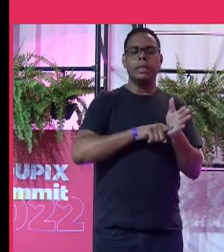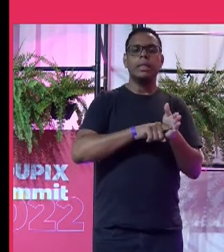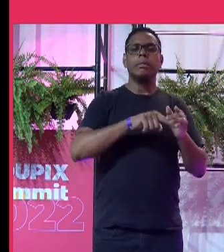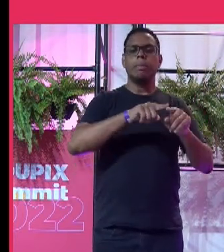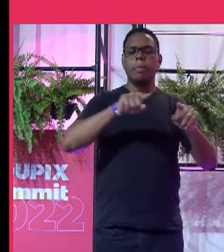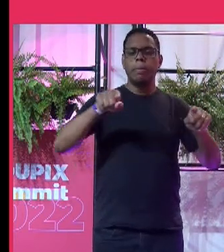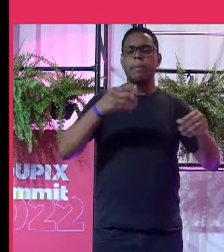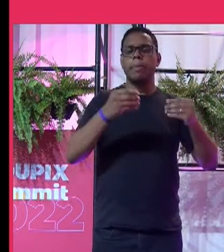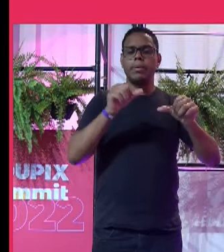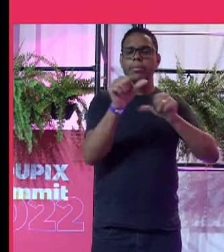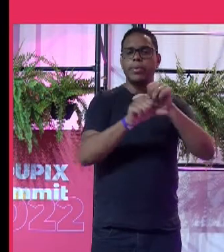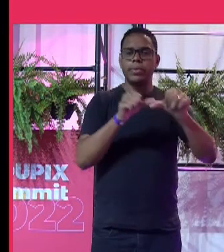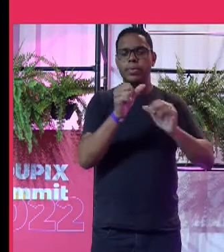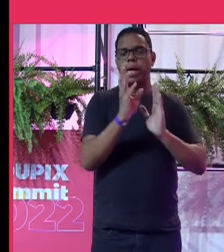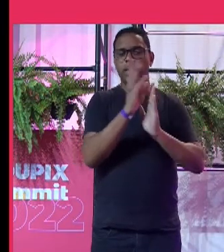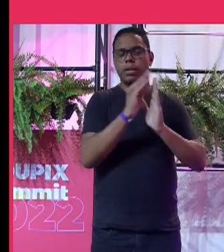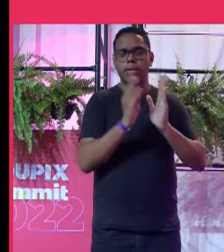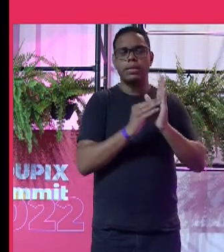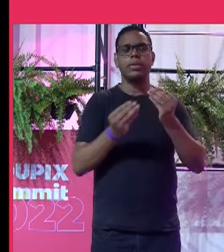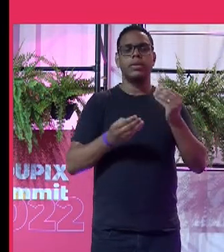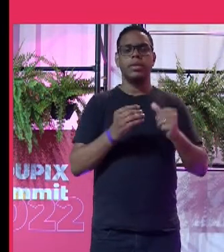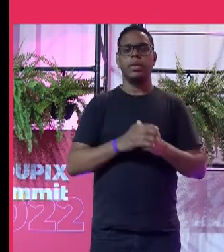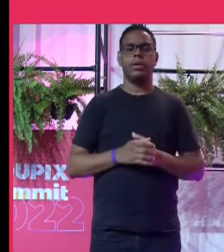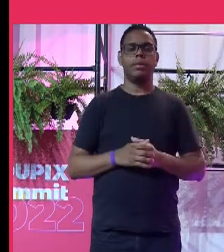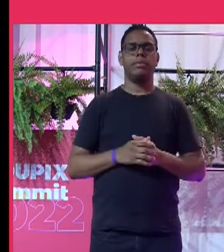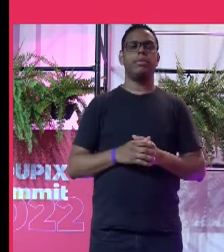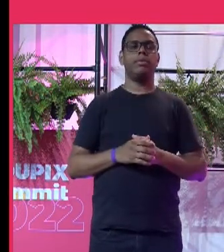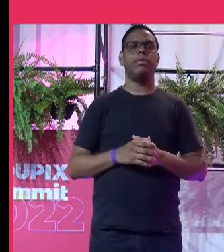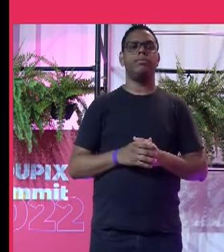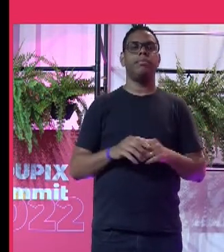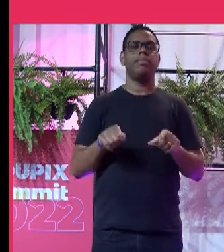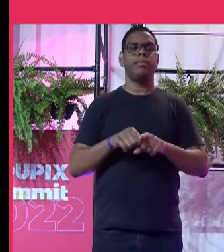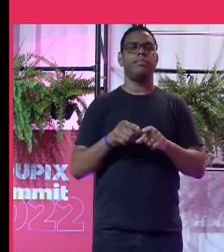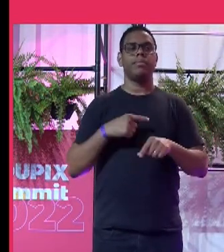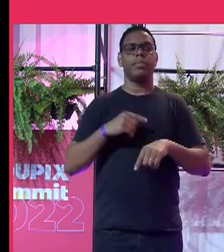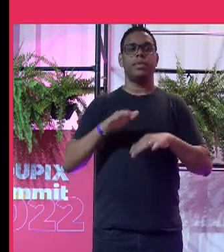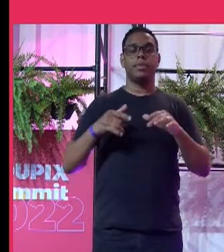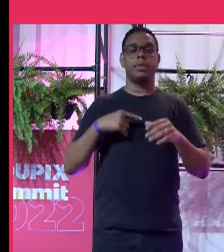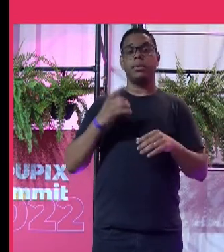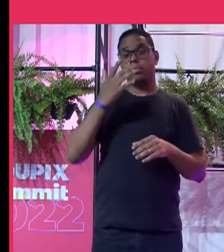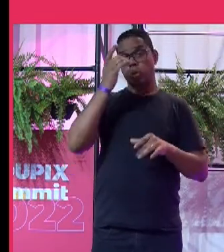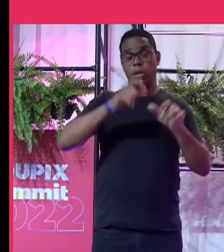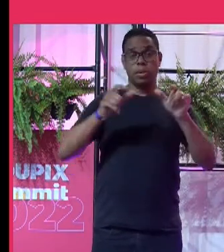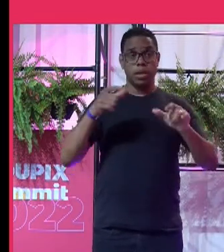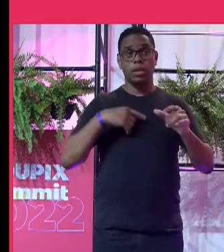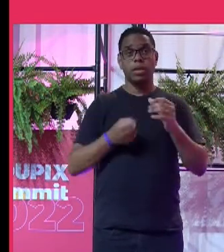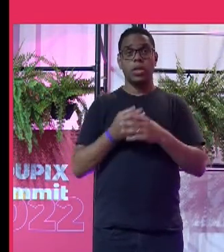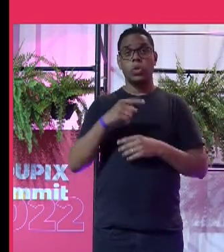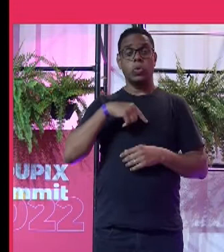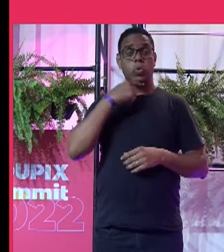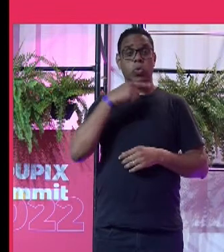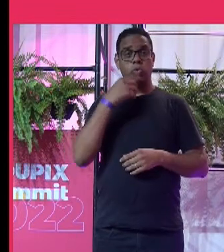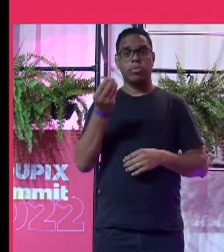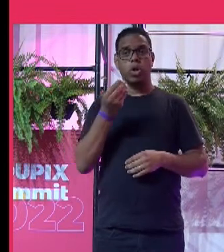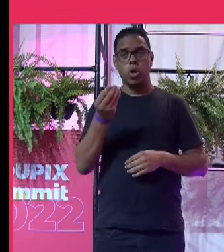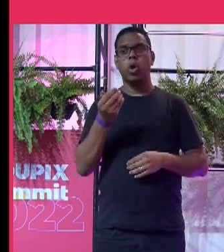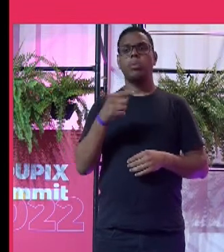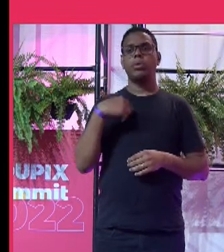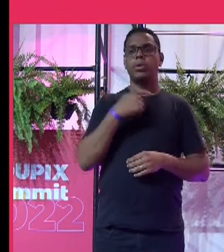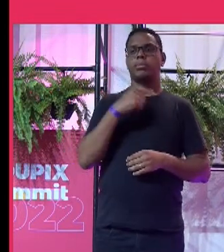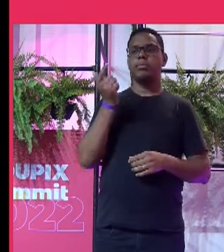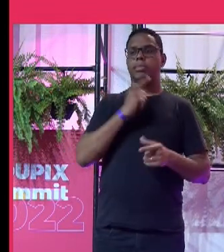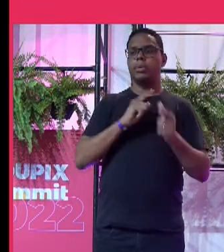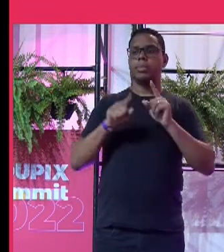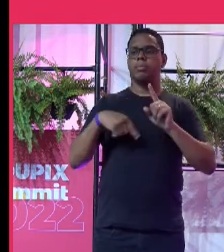mudança de todos os conteúdos. E chega um nível que os creators têm uma dúvida de como que a gente eleva cada vez